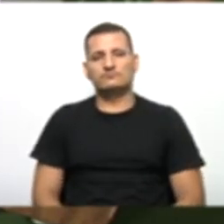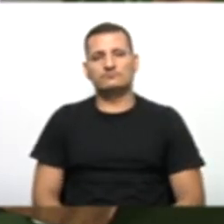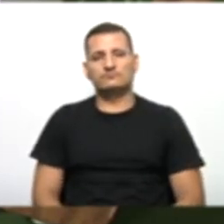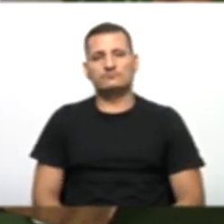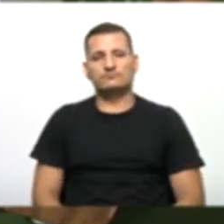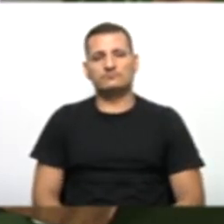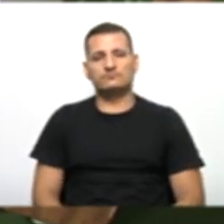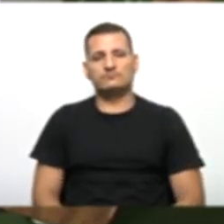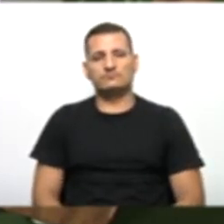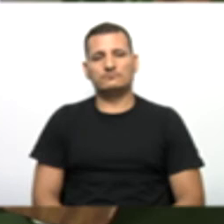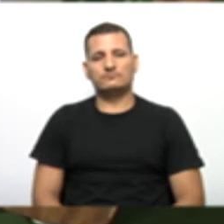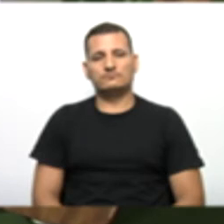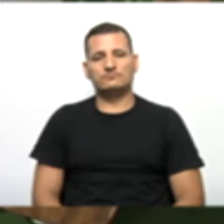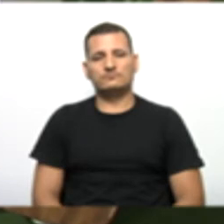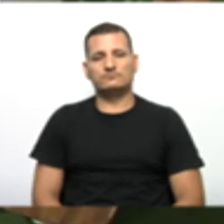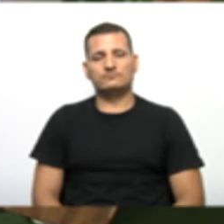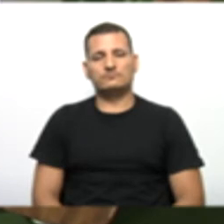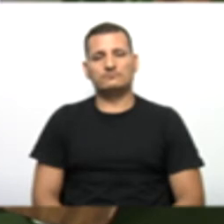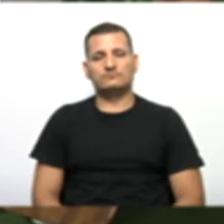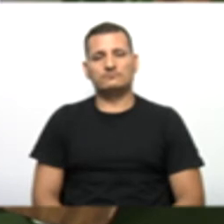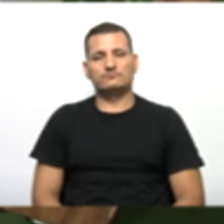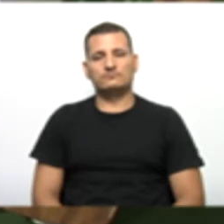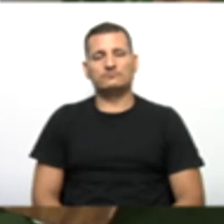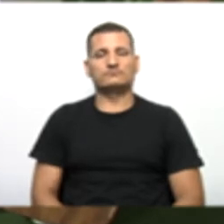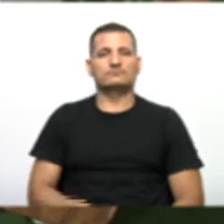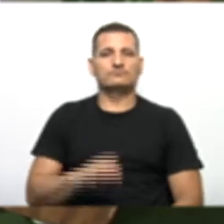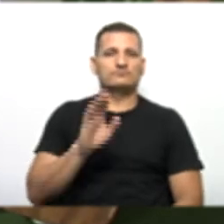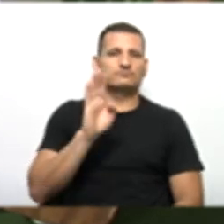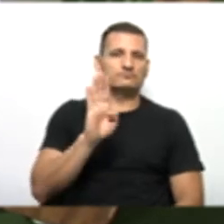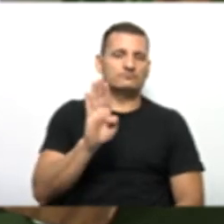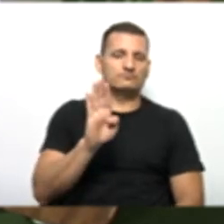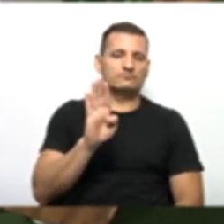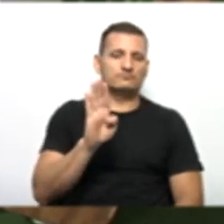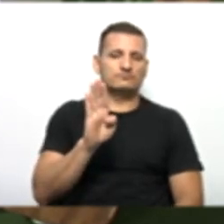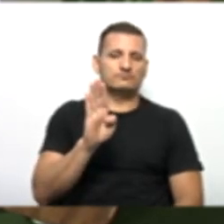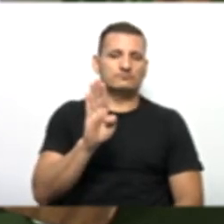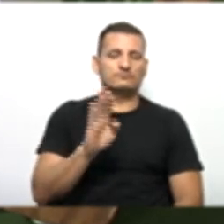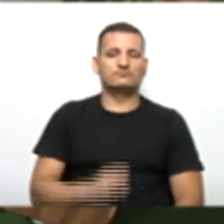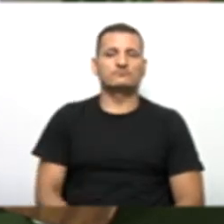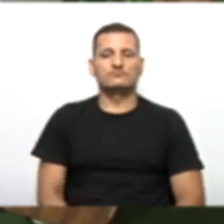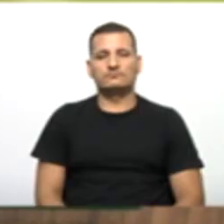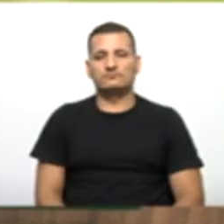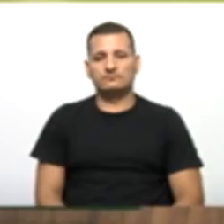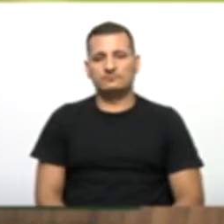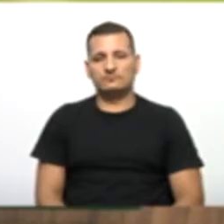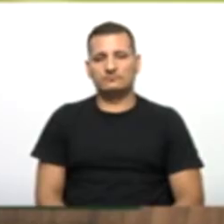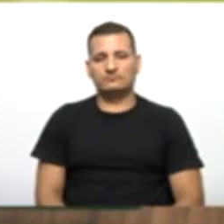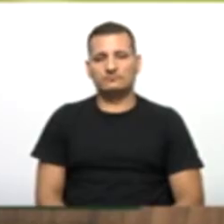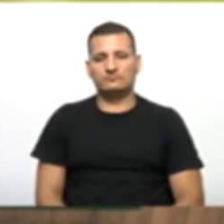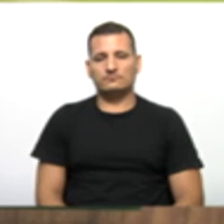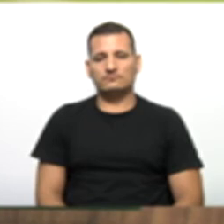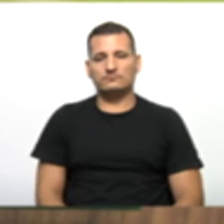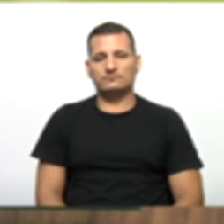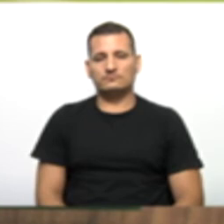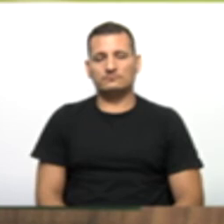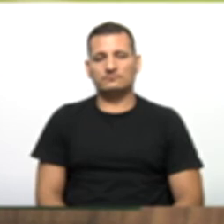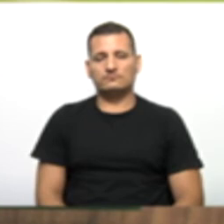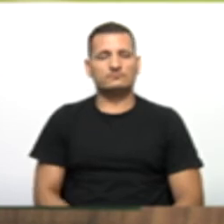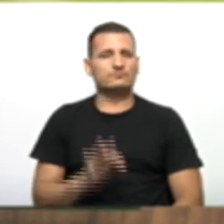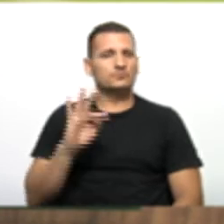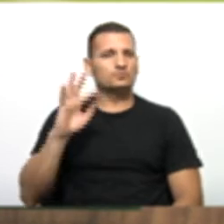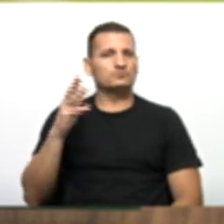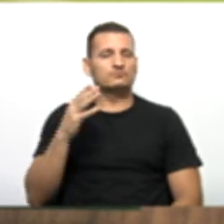Quais são as respostas aí que o pessoal mandou? Alternativa B, né? 4B, 4B, todo